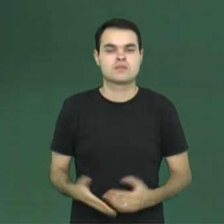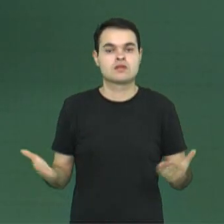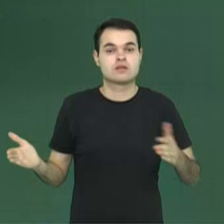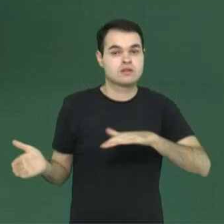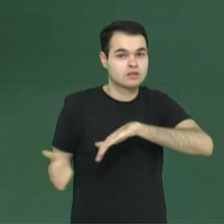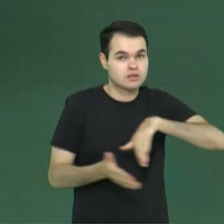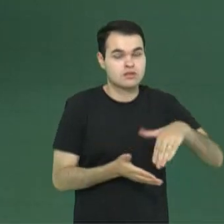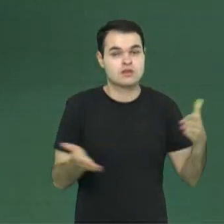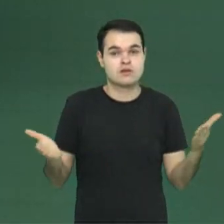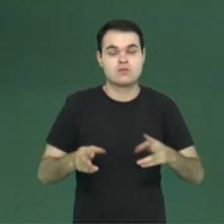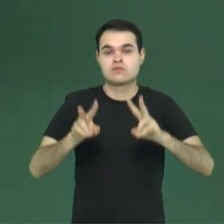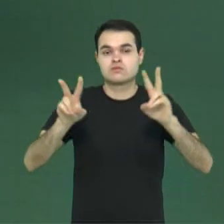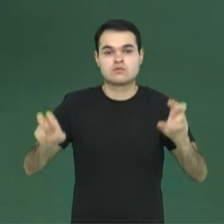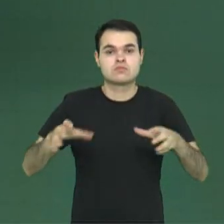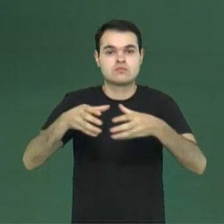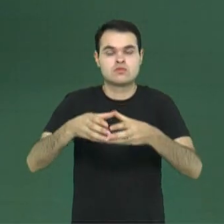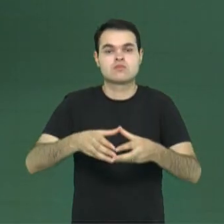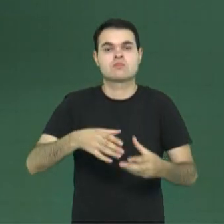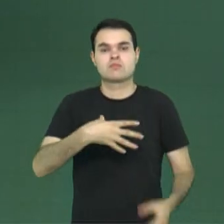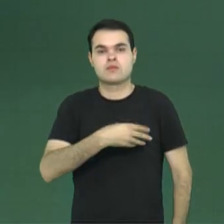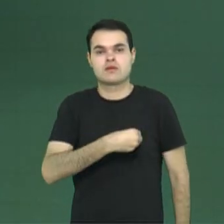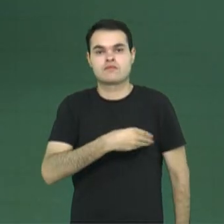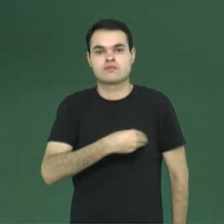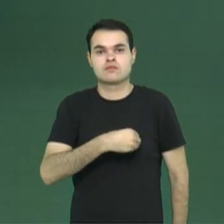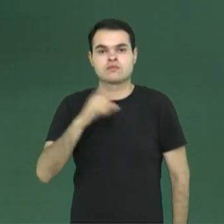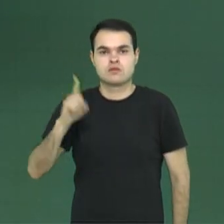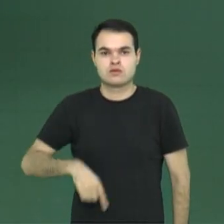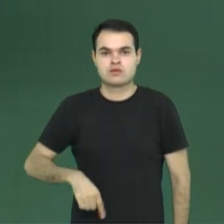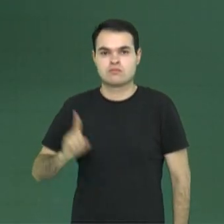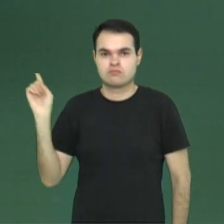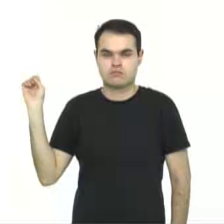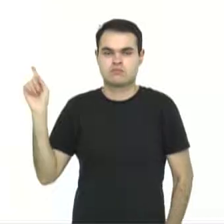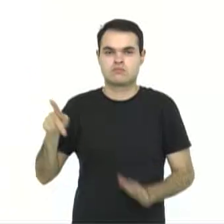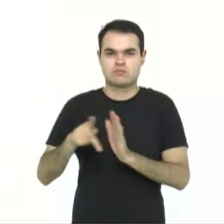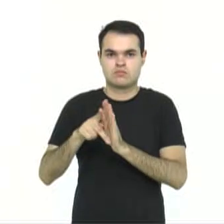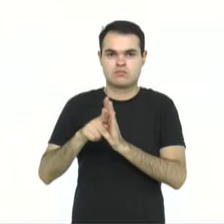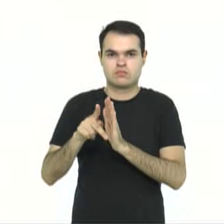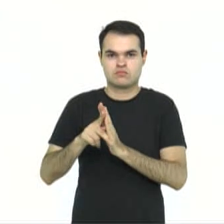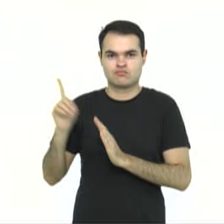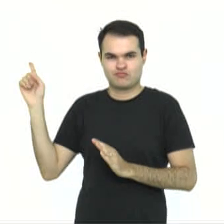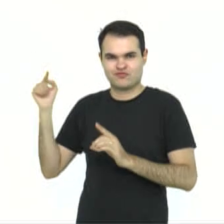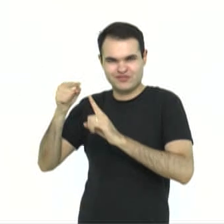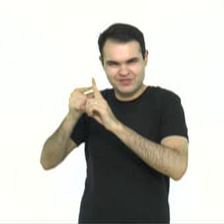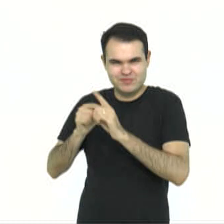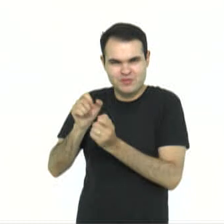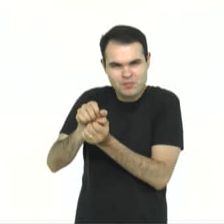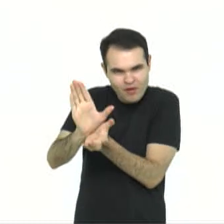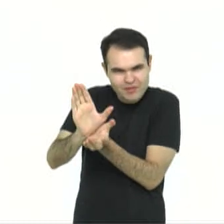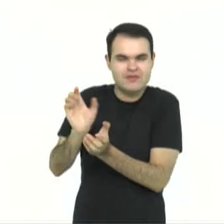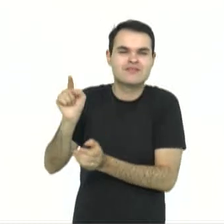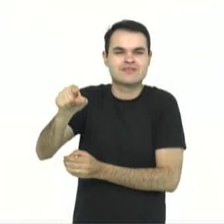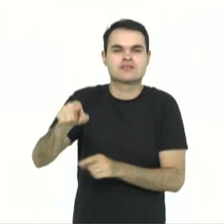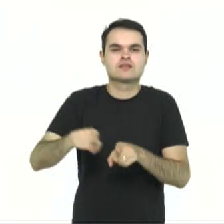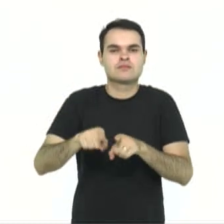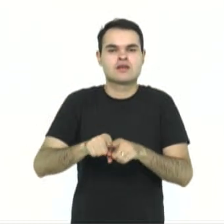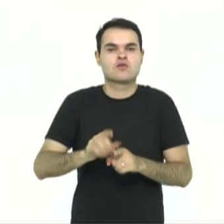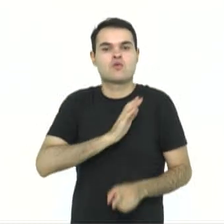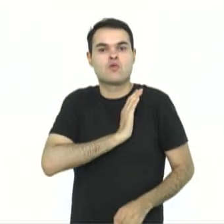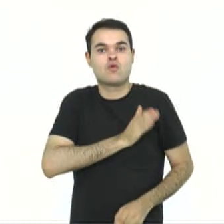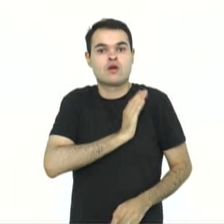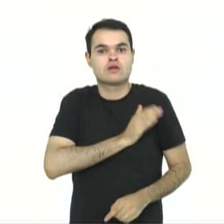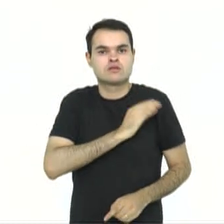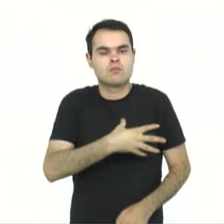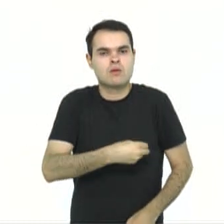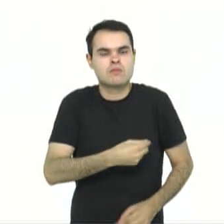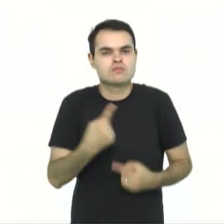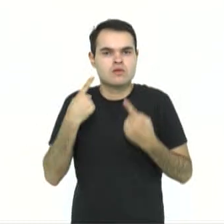sobre os mamíferos. Eu trouxe aqui um exemplo de um Pokémon, que é um mamífero, que é o Raticate, tá? E eu estou trazendo aqui um coração de um mamífero, tá? O que que vai